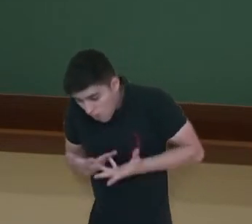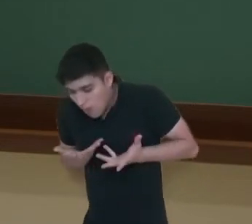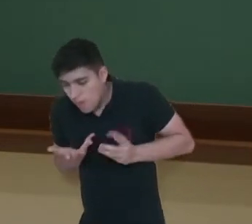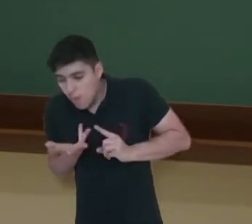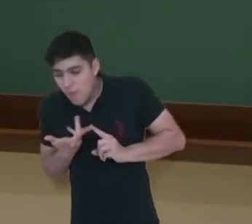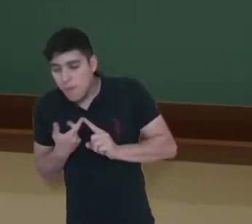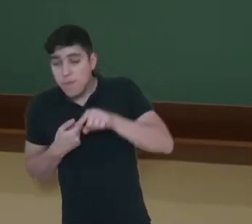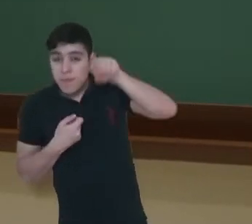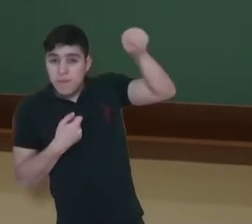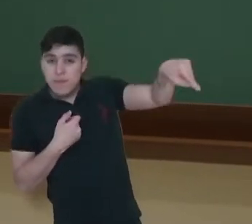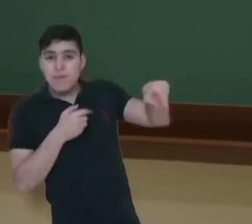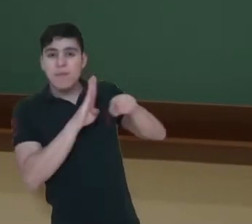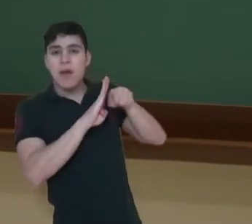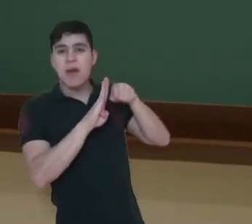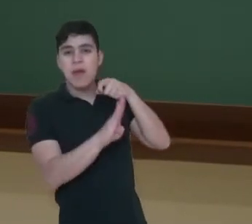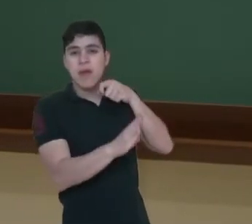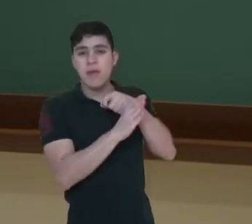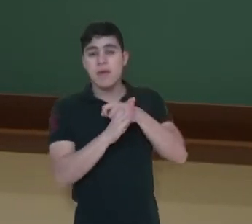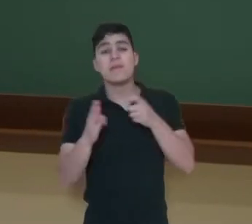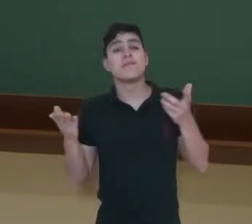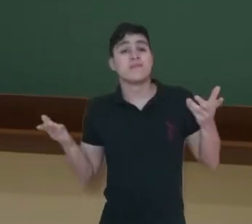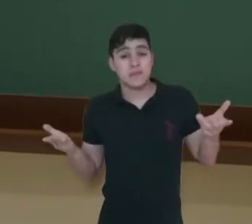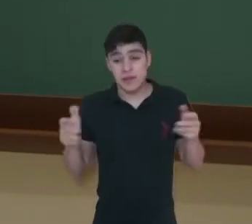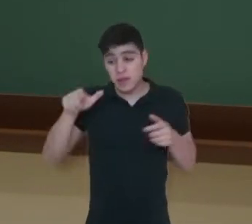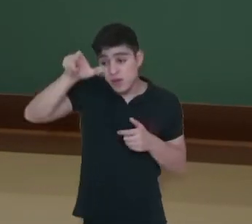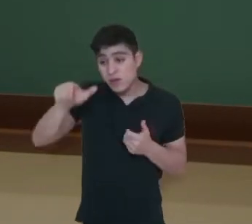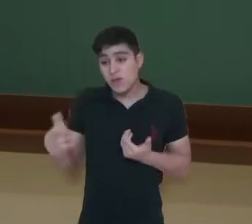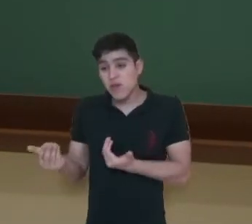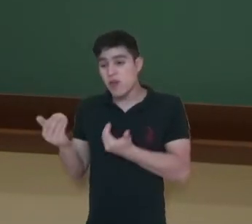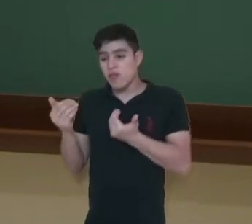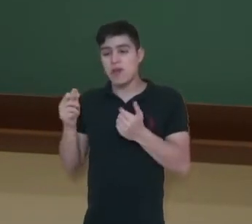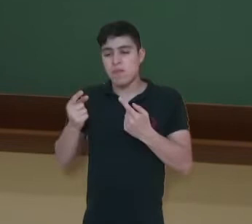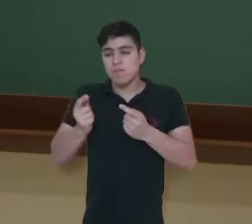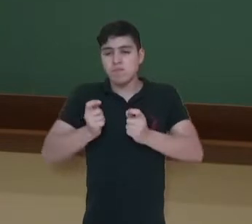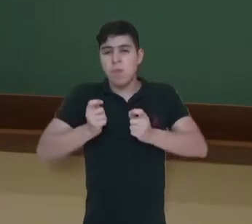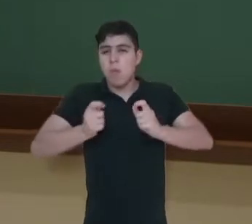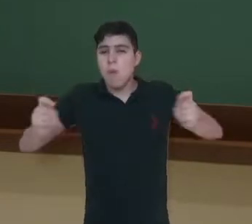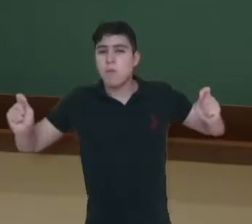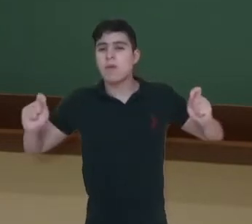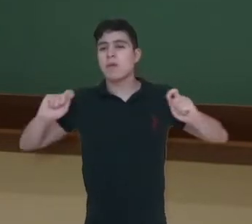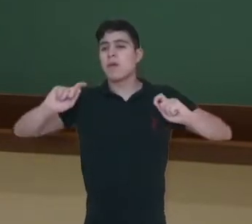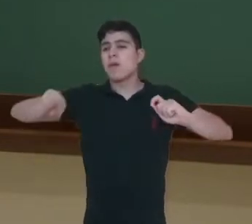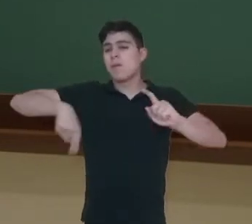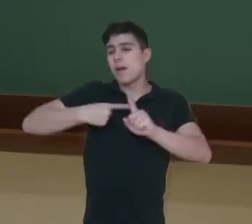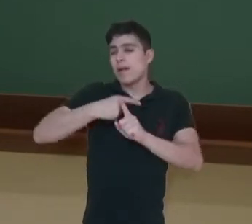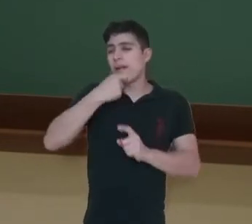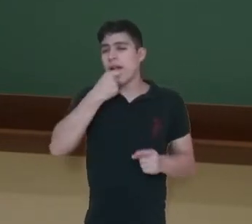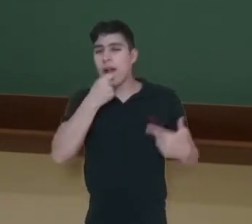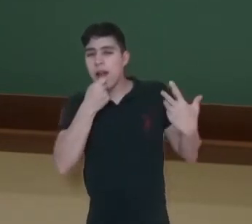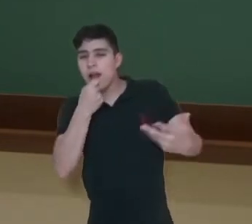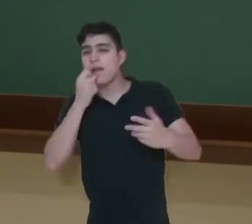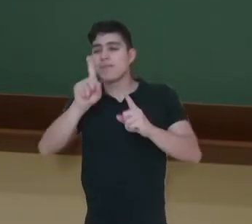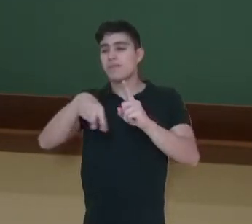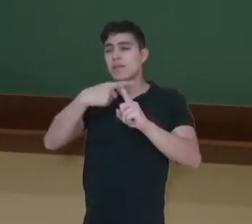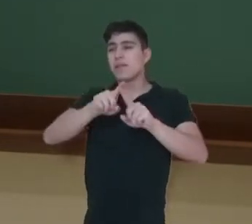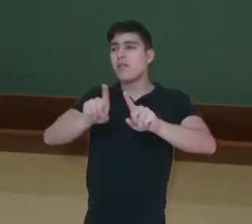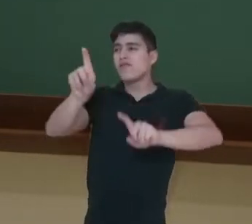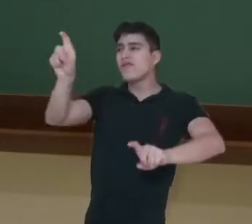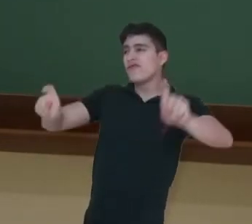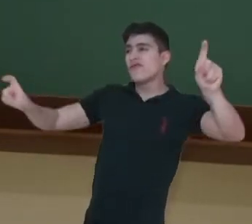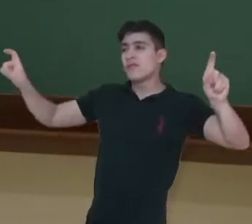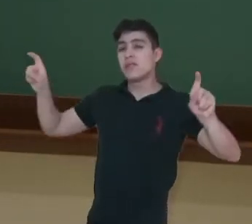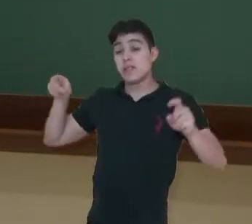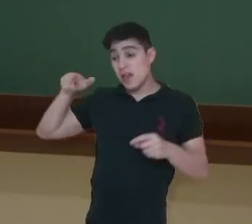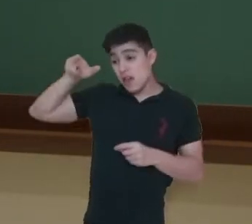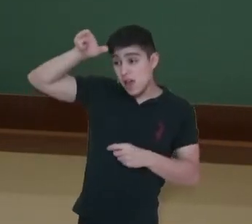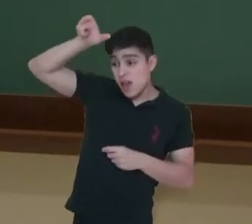está acontecendo no bairro dele, ele pode fazer a música instrumental, ele pode fazer a música cantada, que é a questão do rap, ele pode fazer o grafite, ele pode se